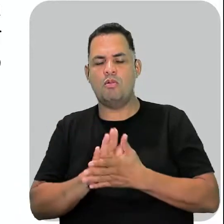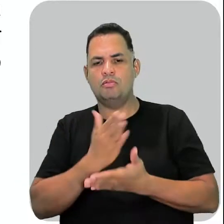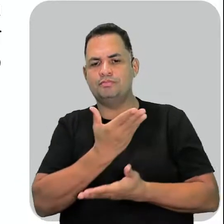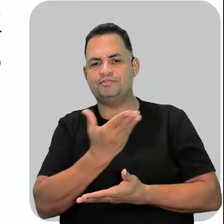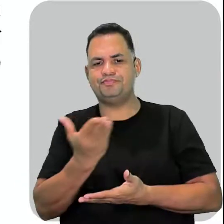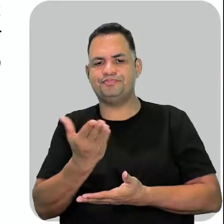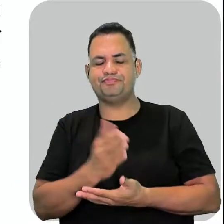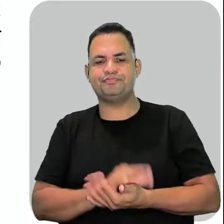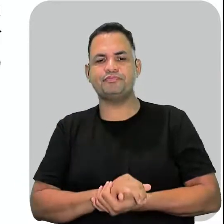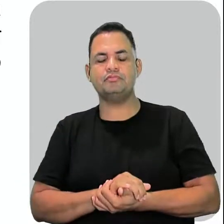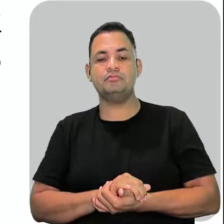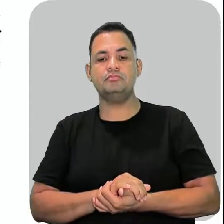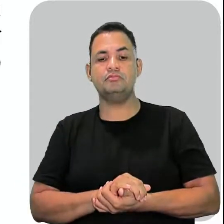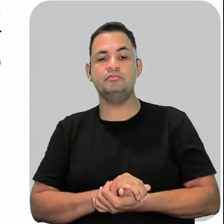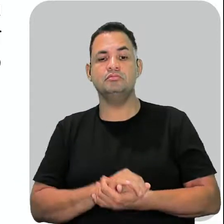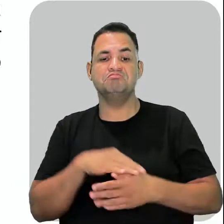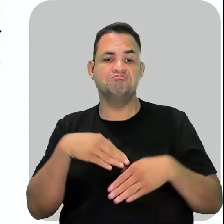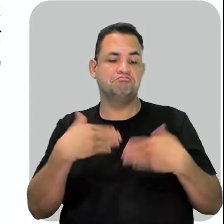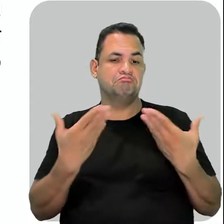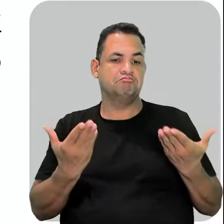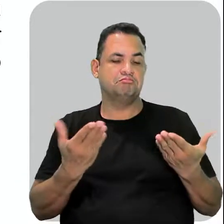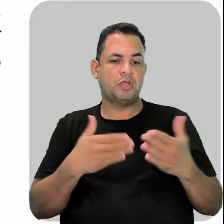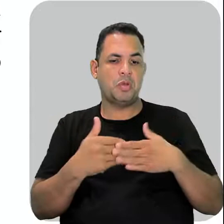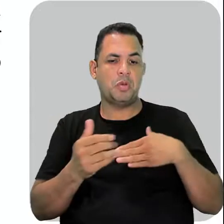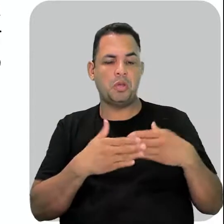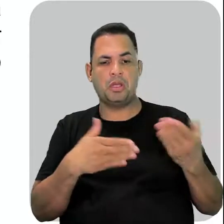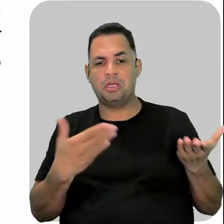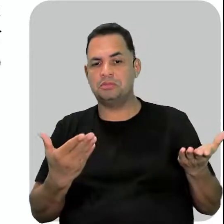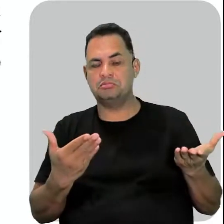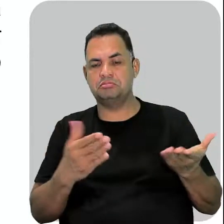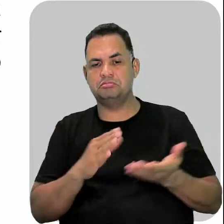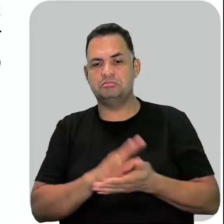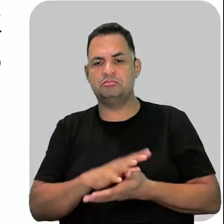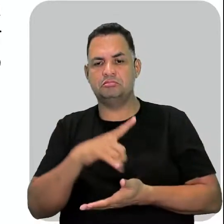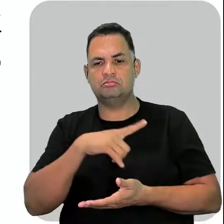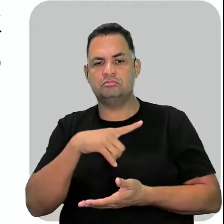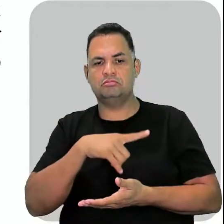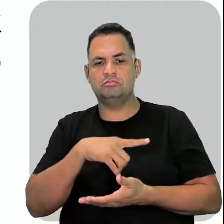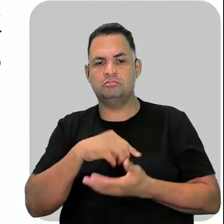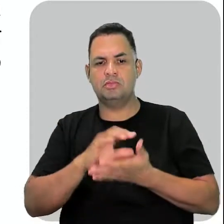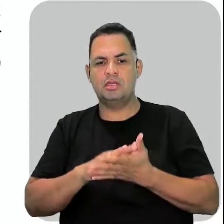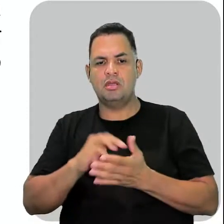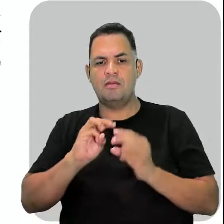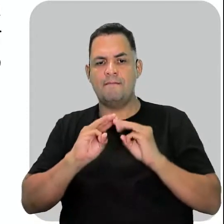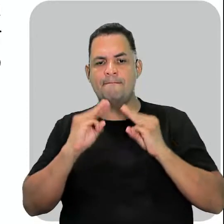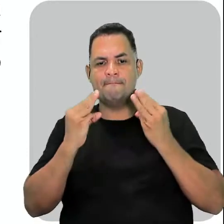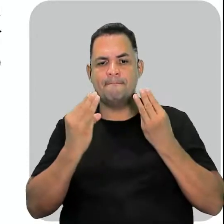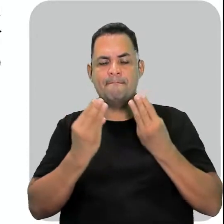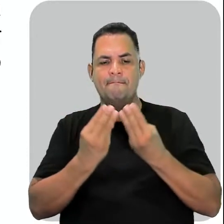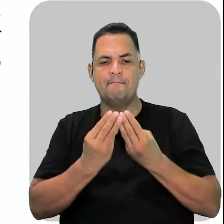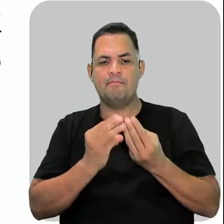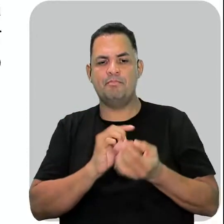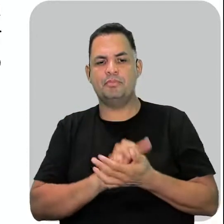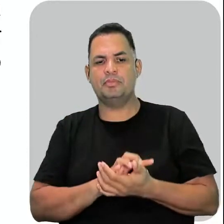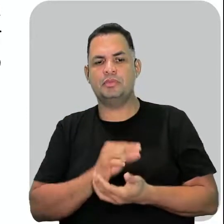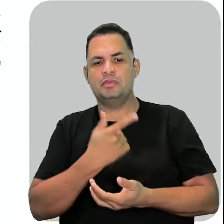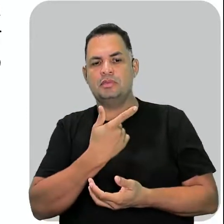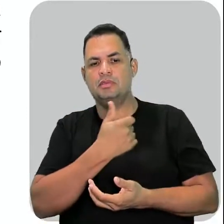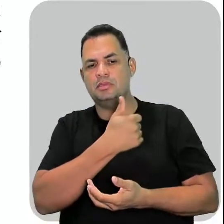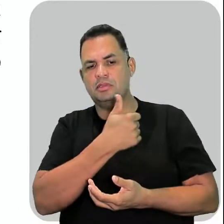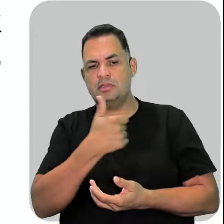polímero, seja ele qual for, nós teremos uma massa de 10.000